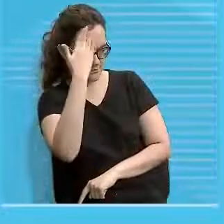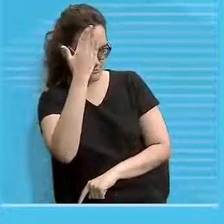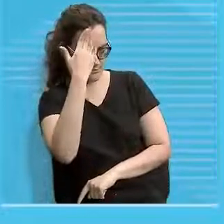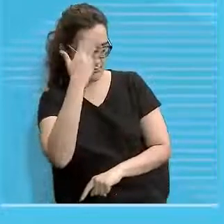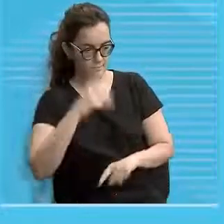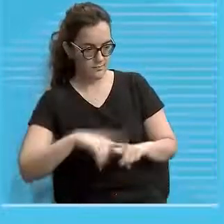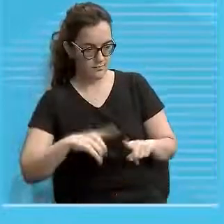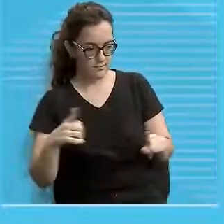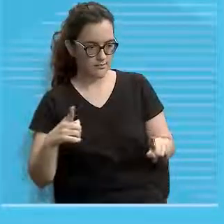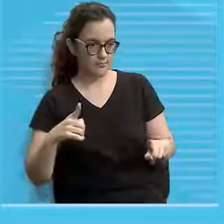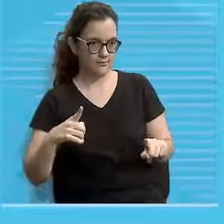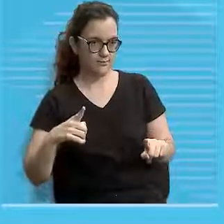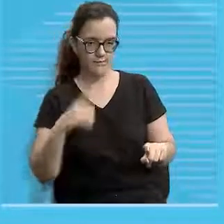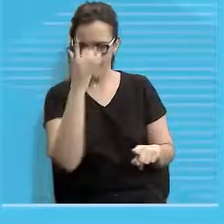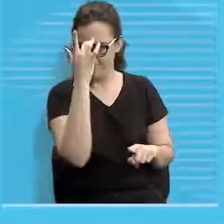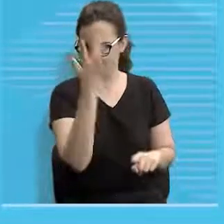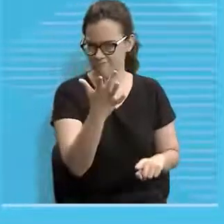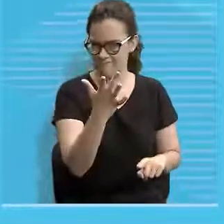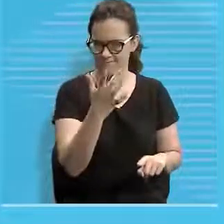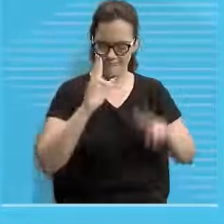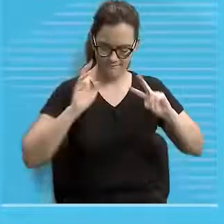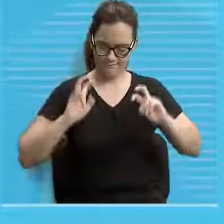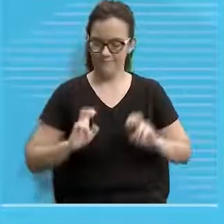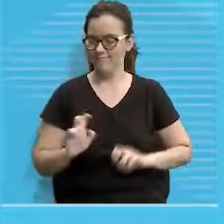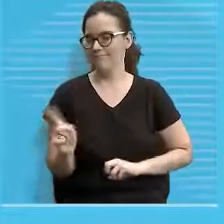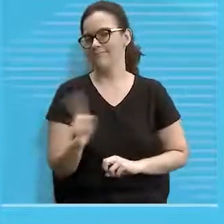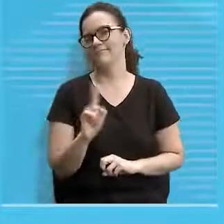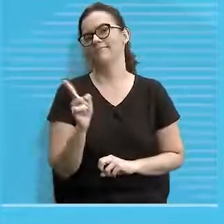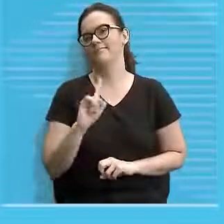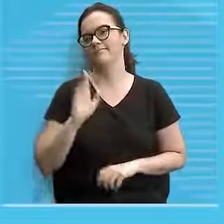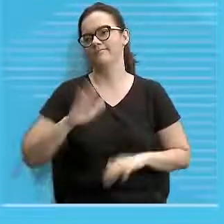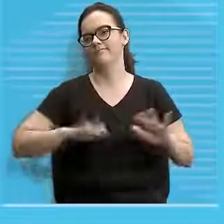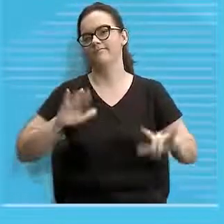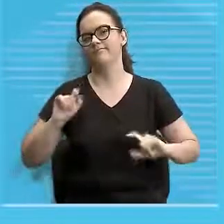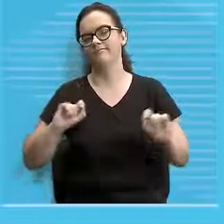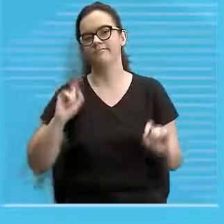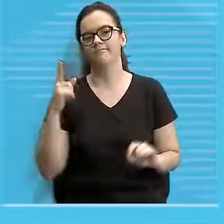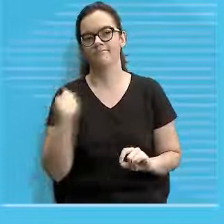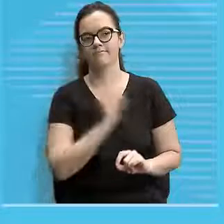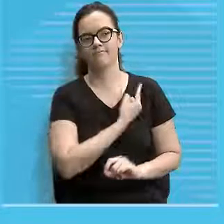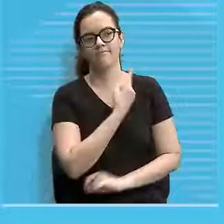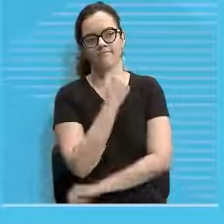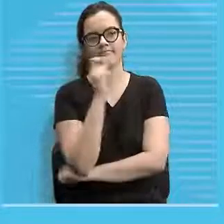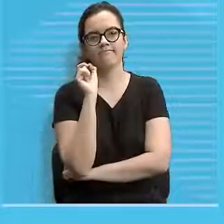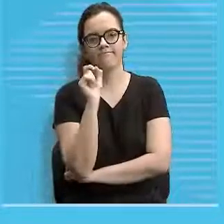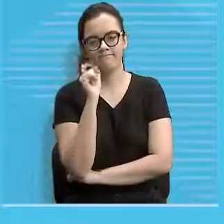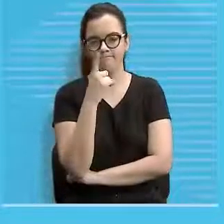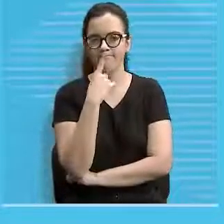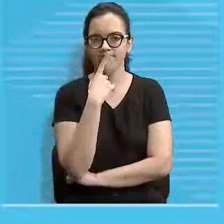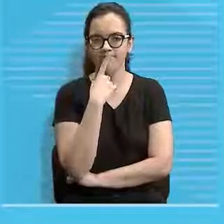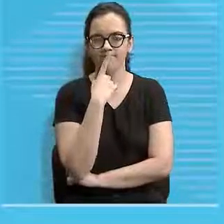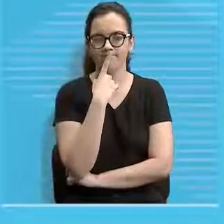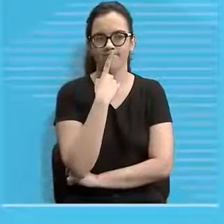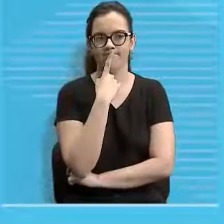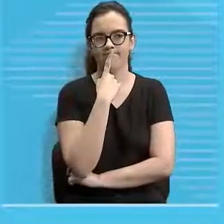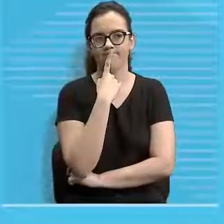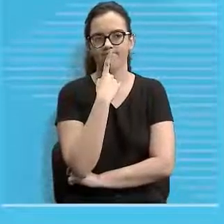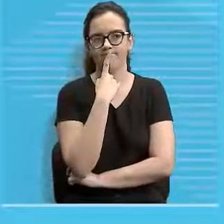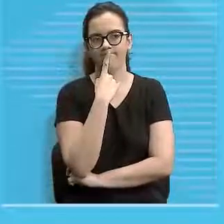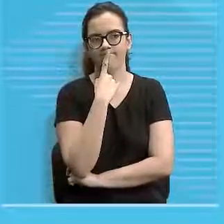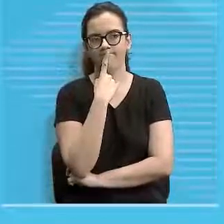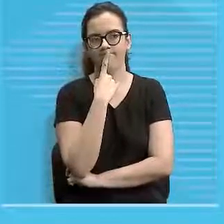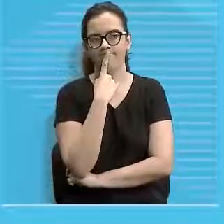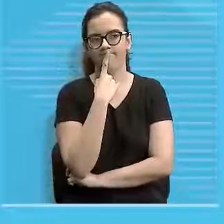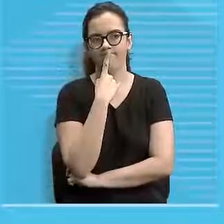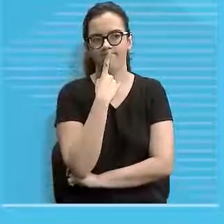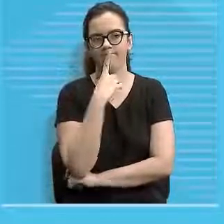mas nem sempre é uma tarefa fácil, né? Porque a gente tem um pouco essa tendência também de achar que, ah,